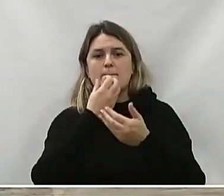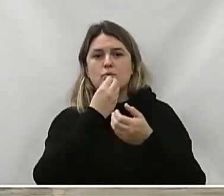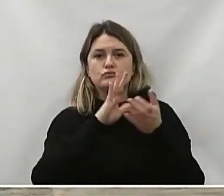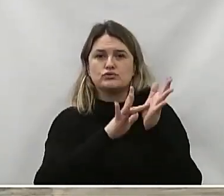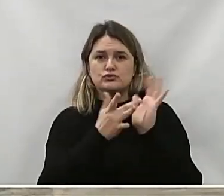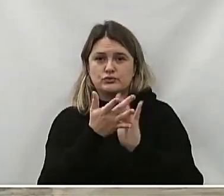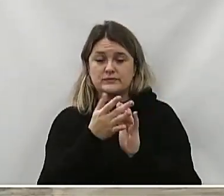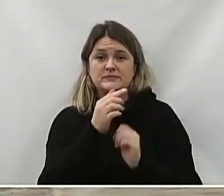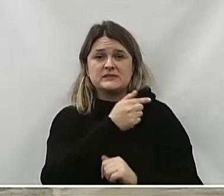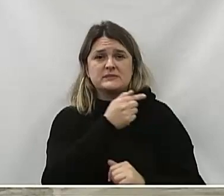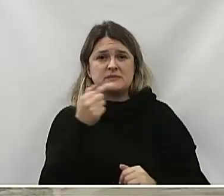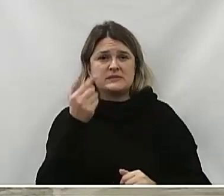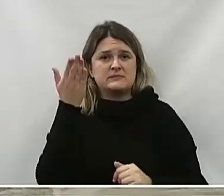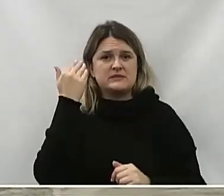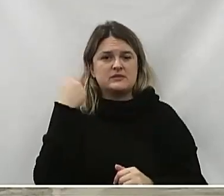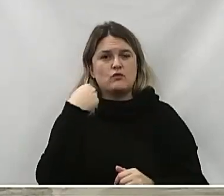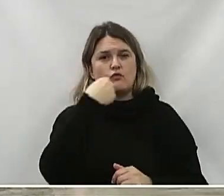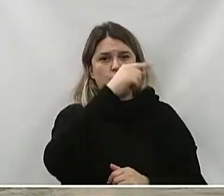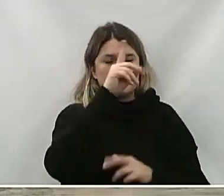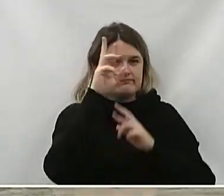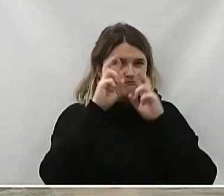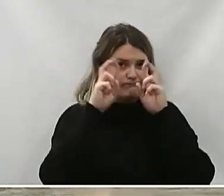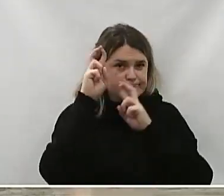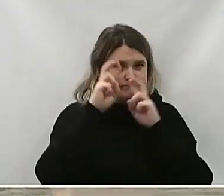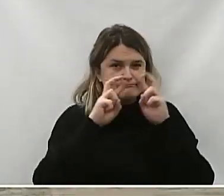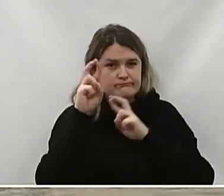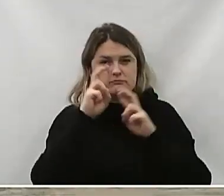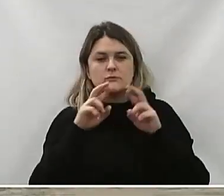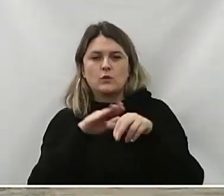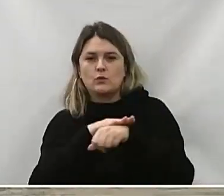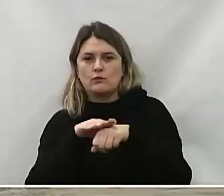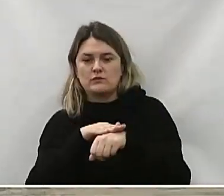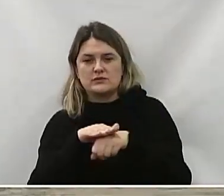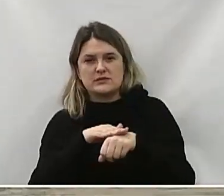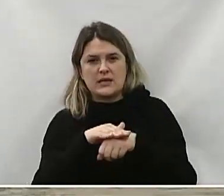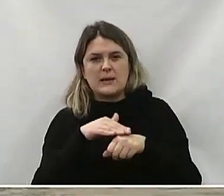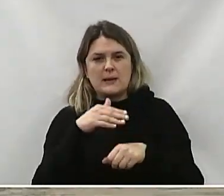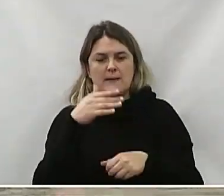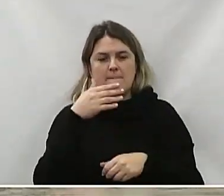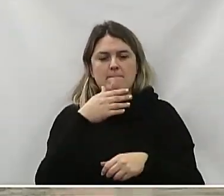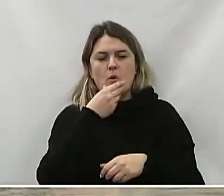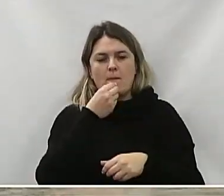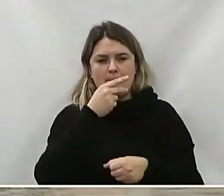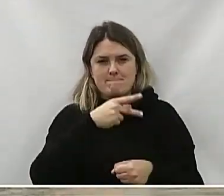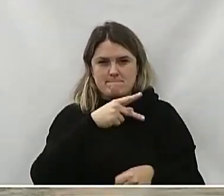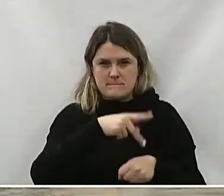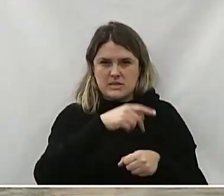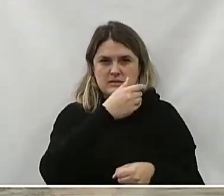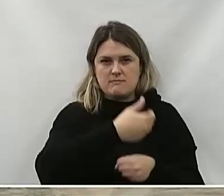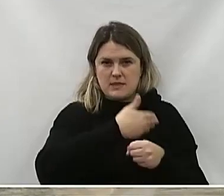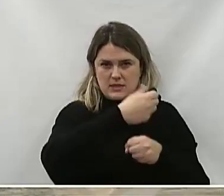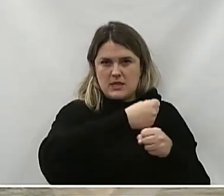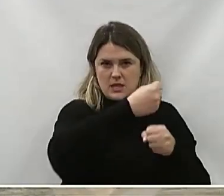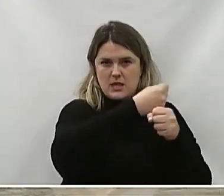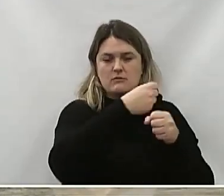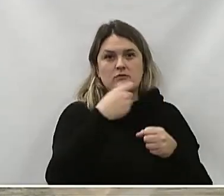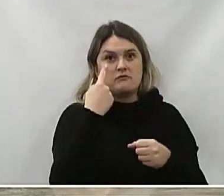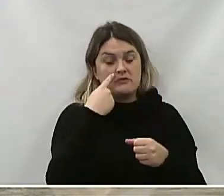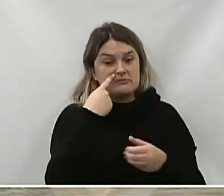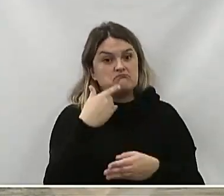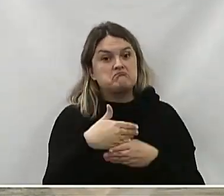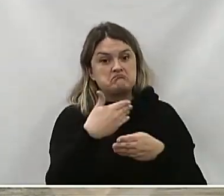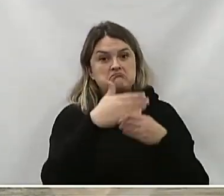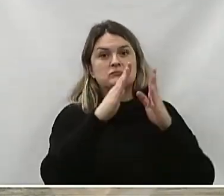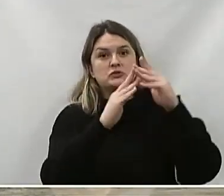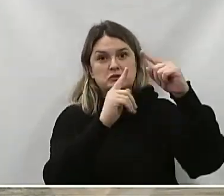Bom Jesus semana passada estive fiscalizando conversando com o pessoal da obra vendo o avanço daquela